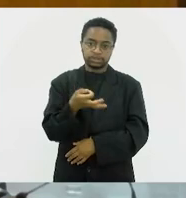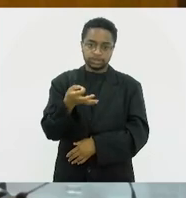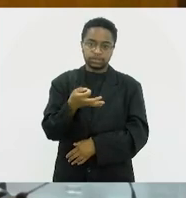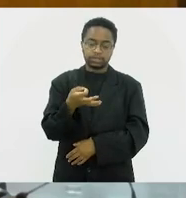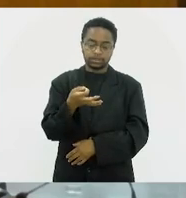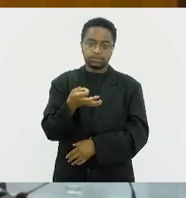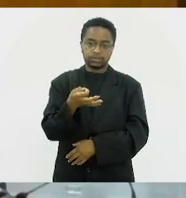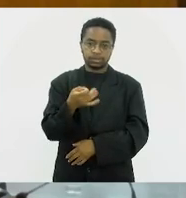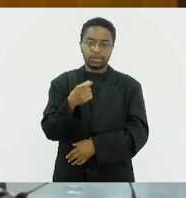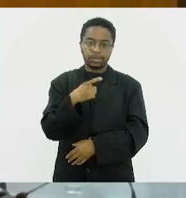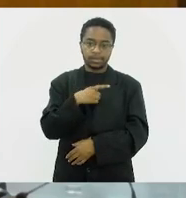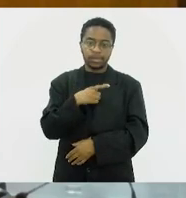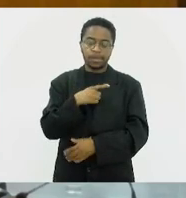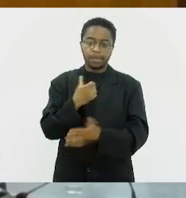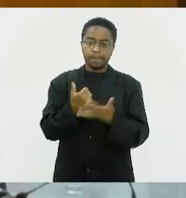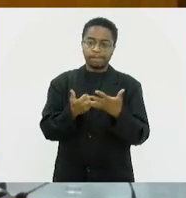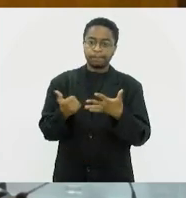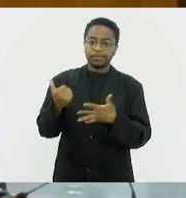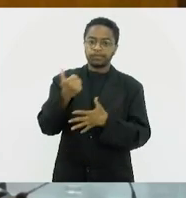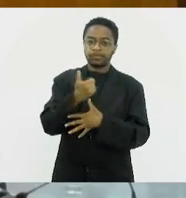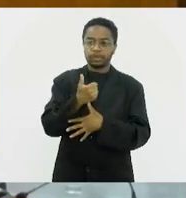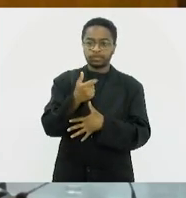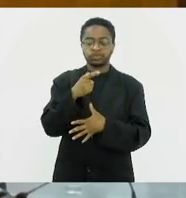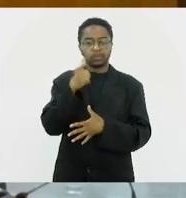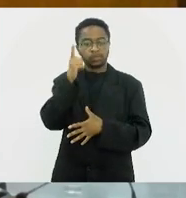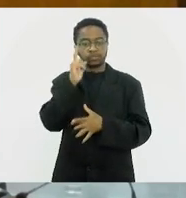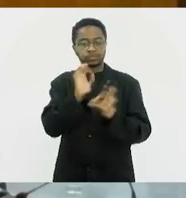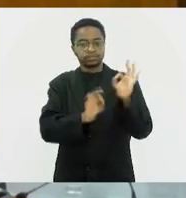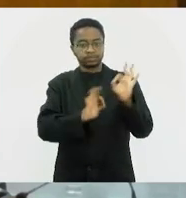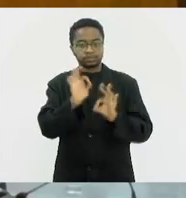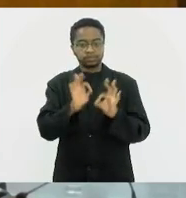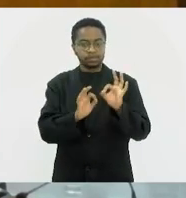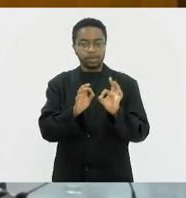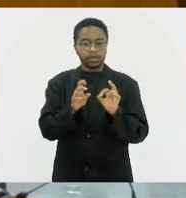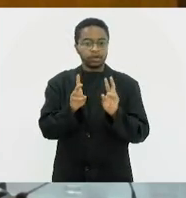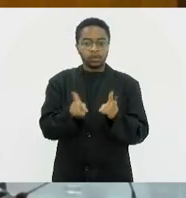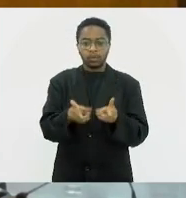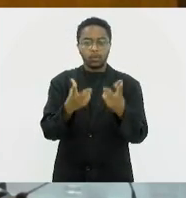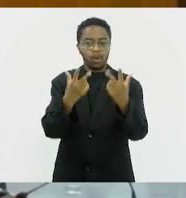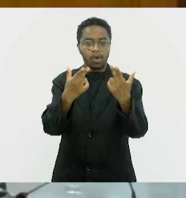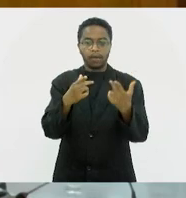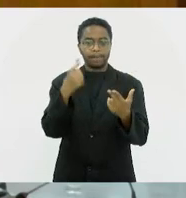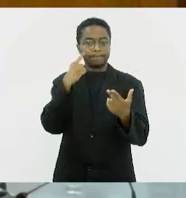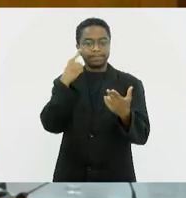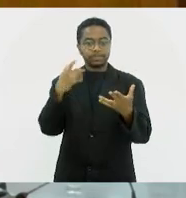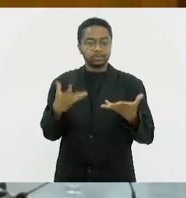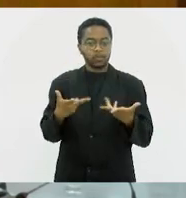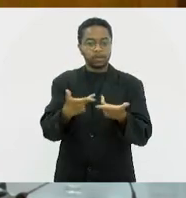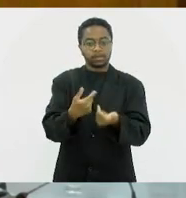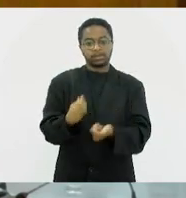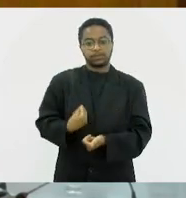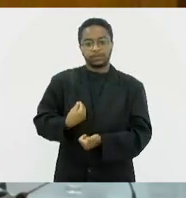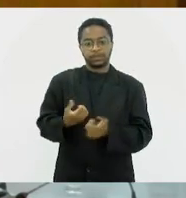o privilégio de ter comandantes dessa mesma maneira, que pensam na melhor qualidade de vida para o seu povo.